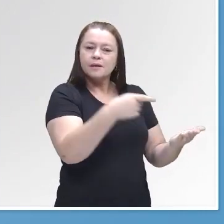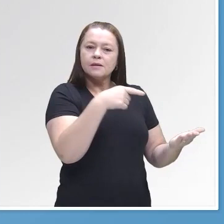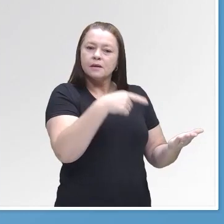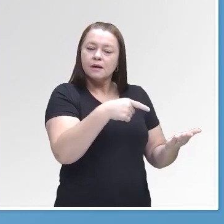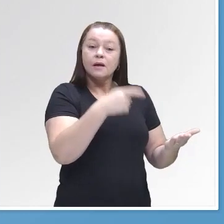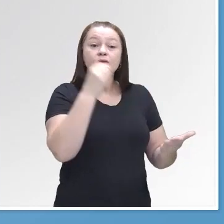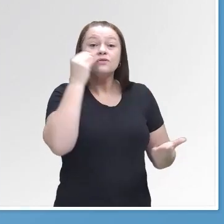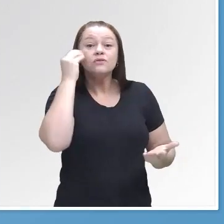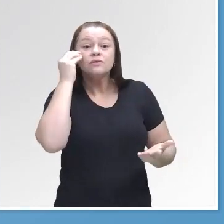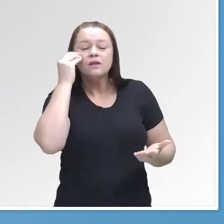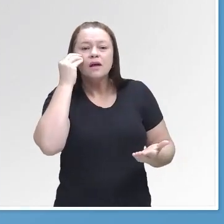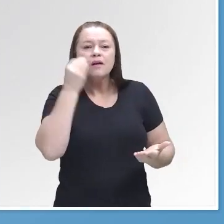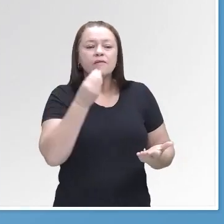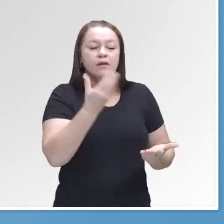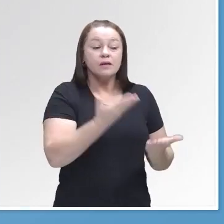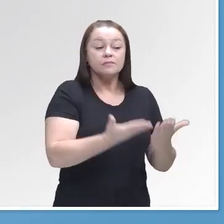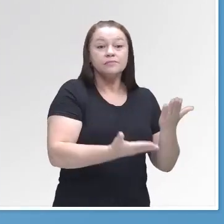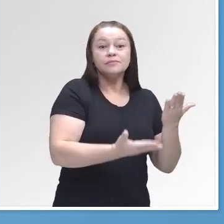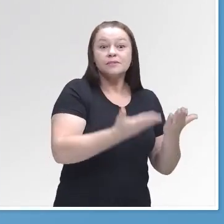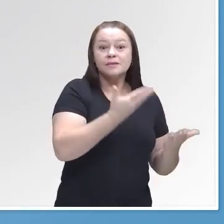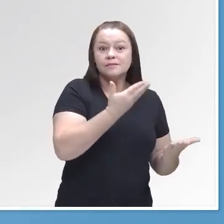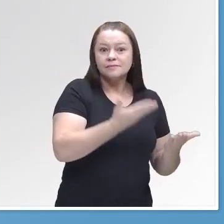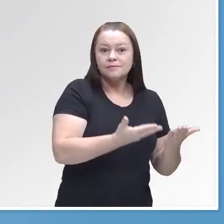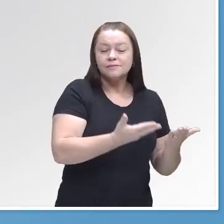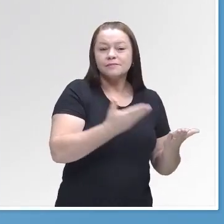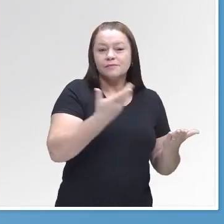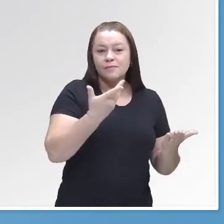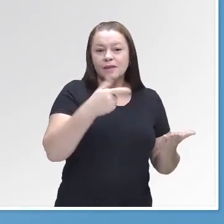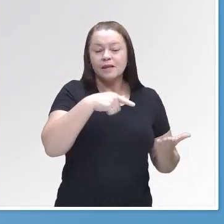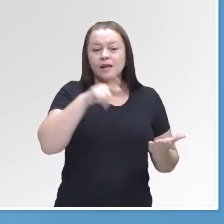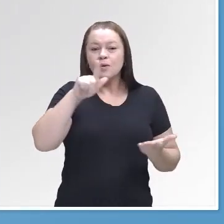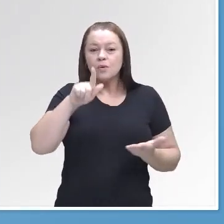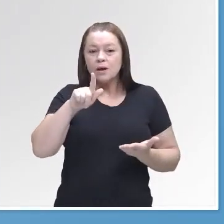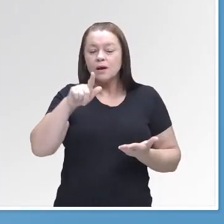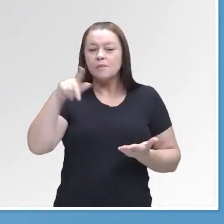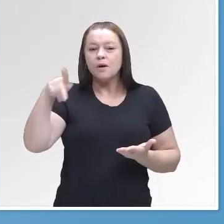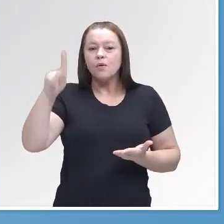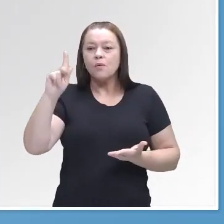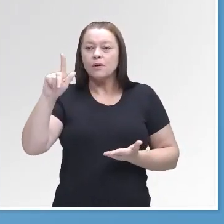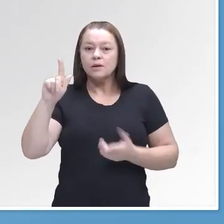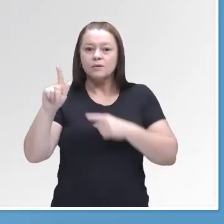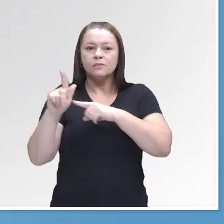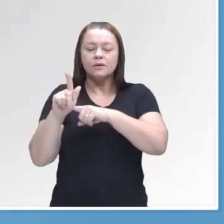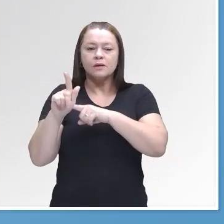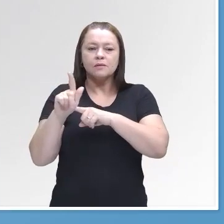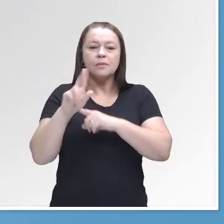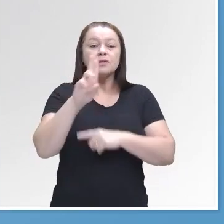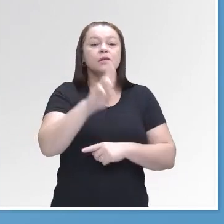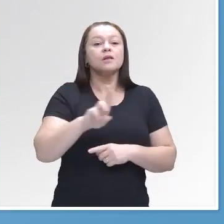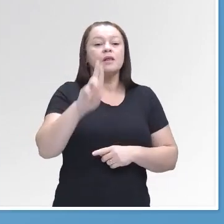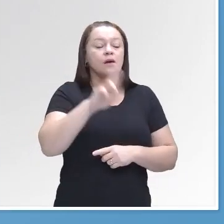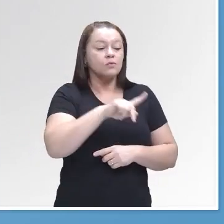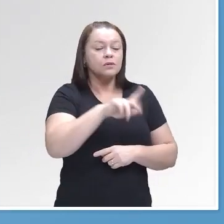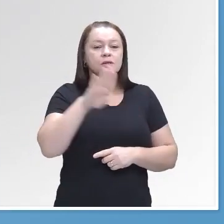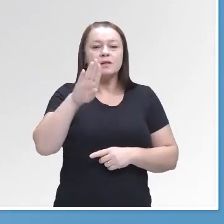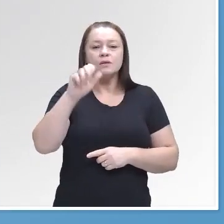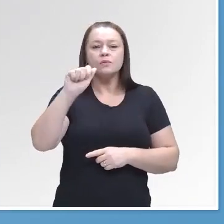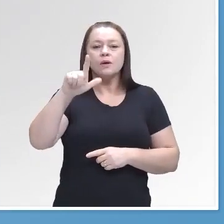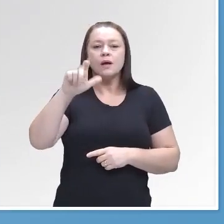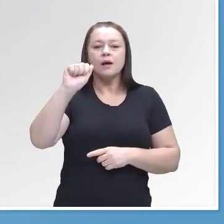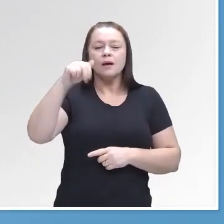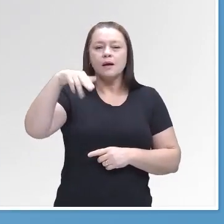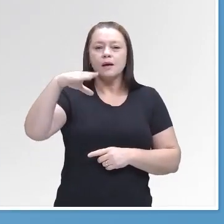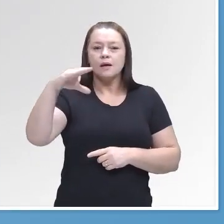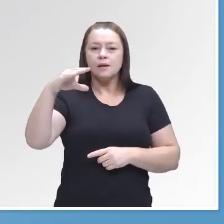a medida, estamos medindo usando o instrumento balança quantas gramas